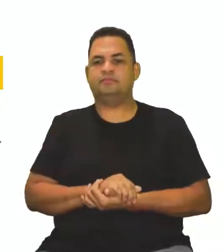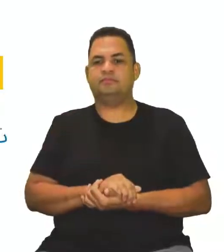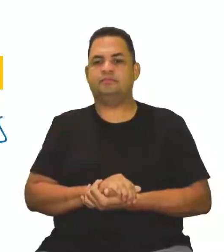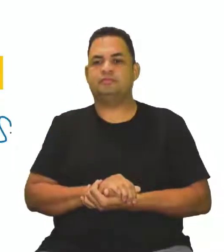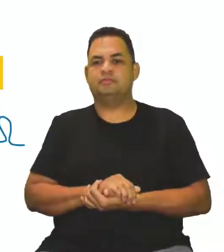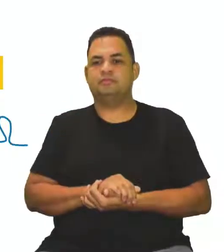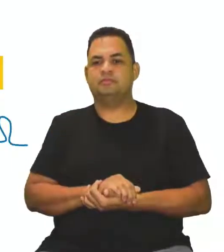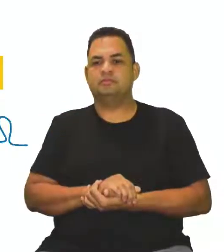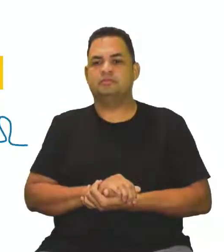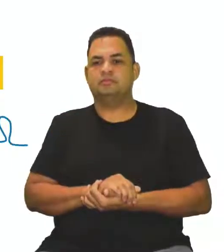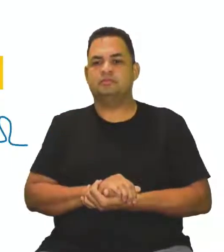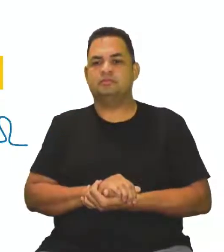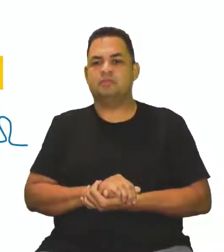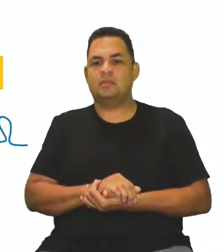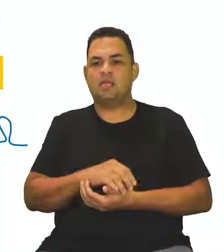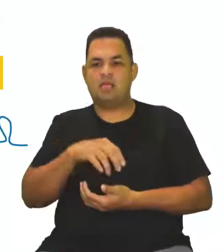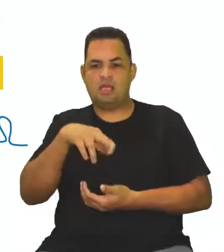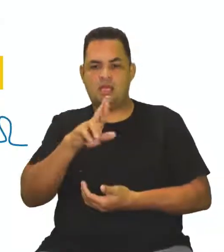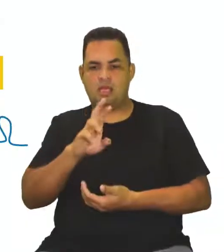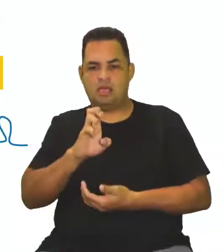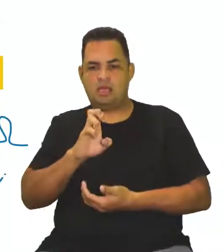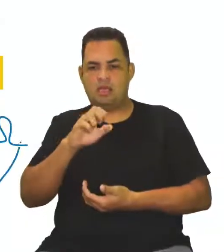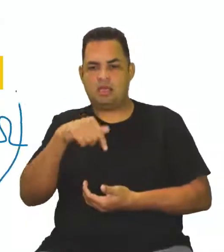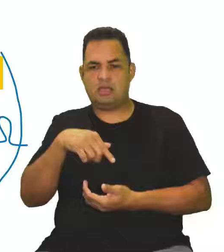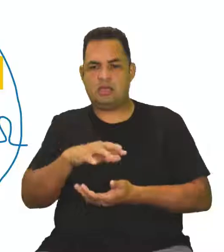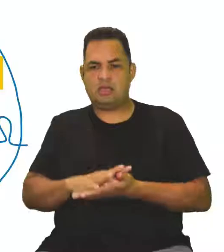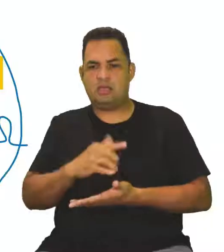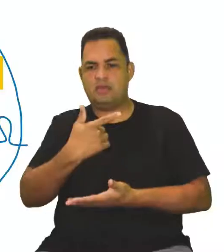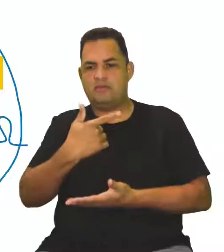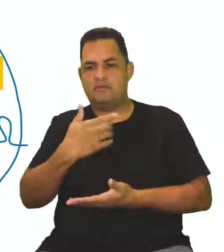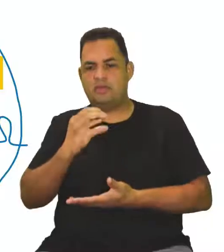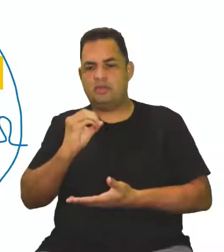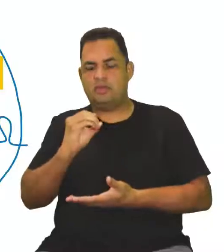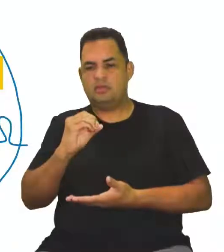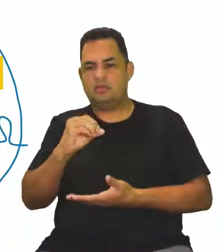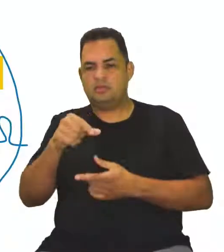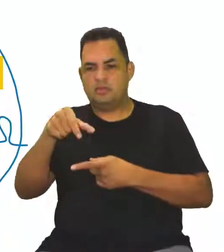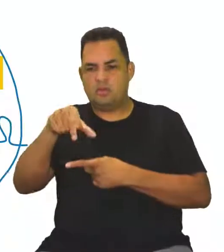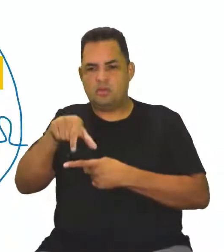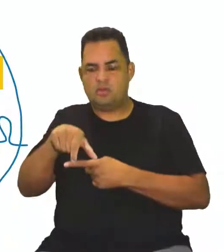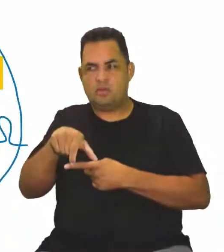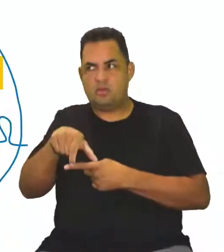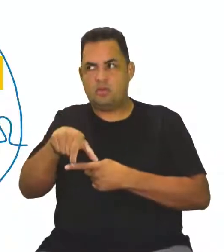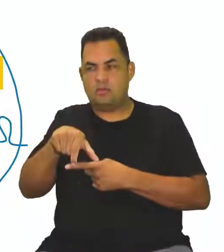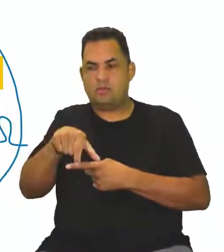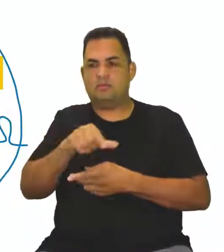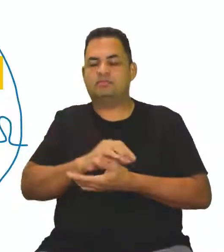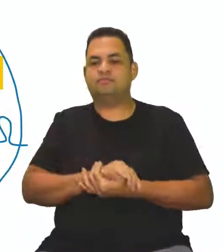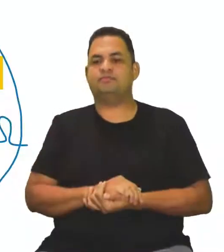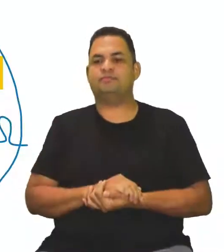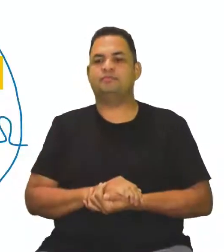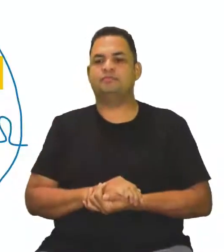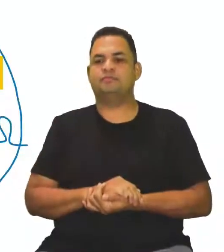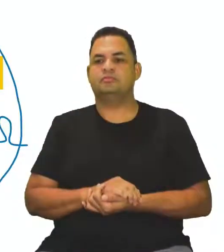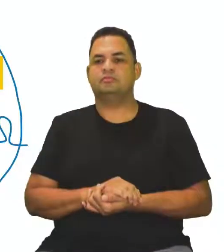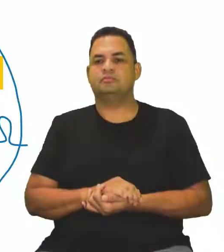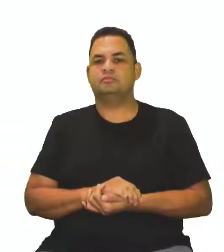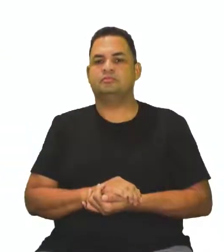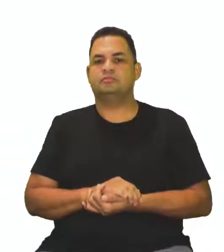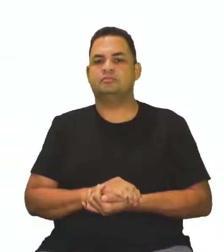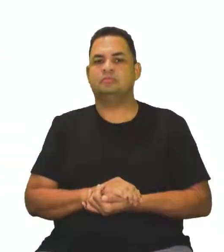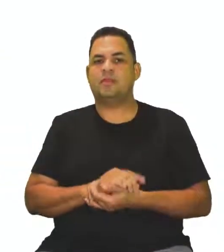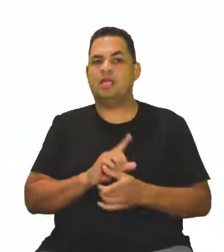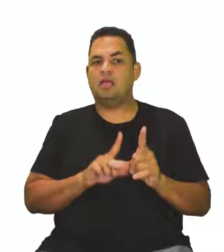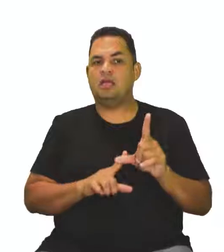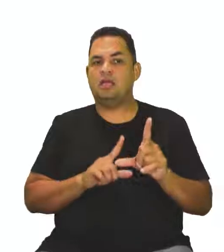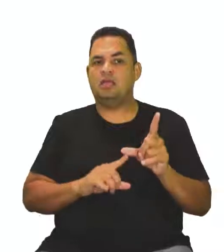20 ohms, ok? Vamos guardar esses dois valores aqui, tá bom? Pessoal, na letra